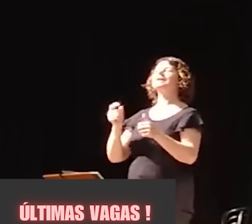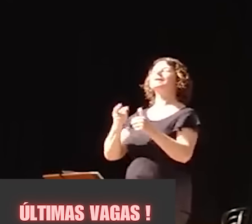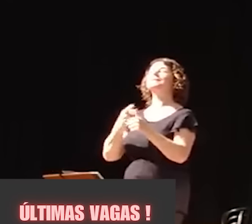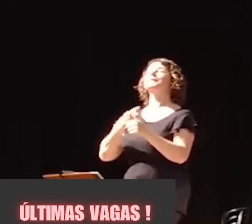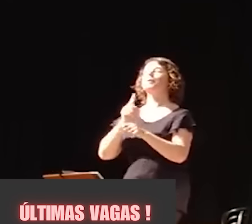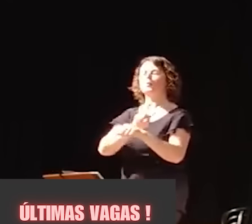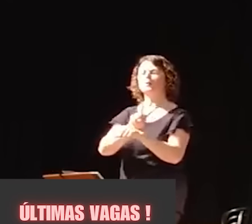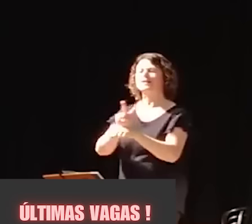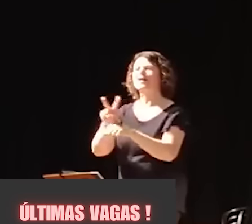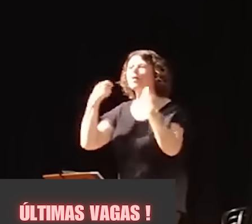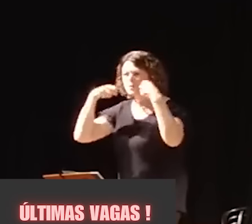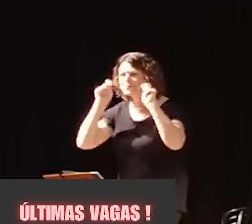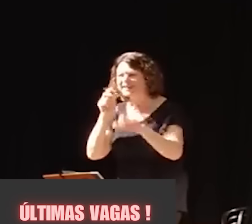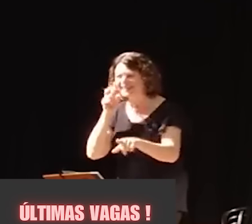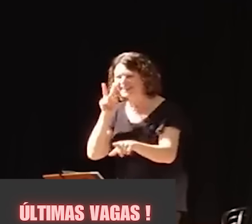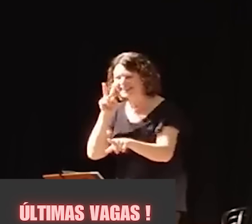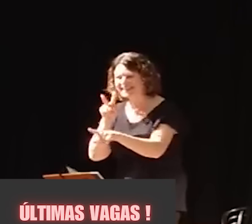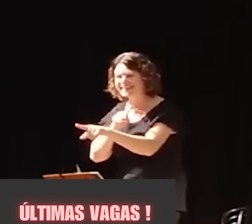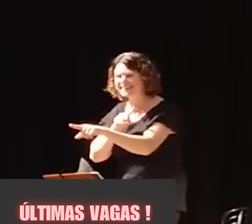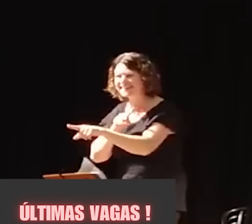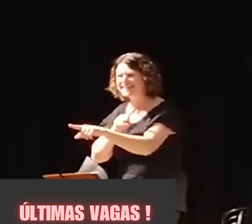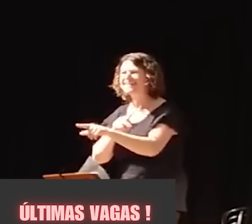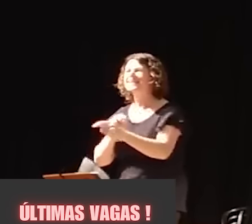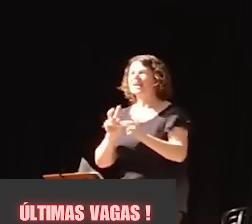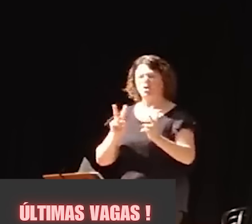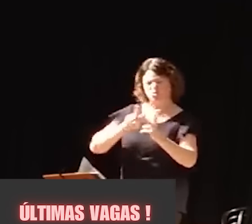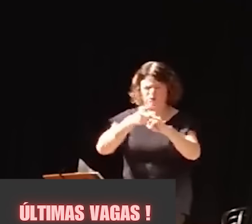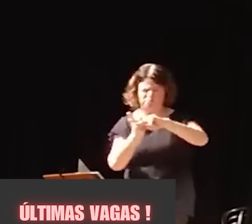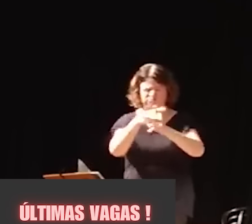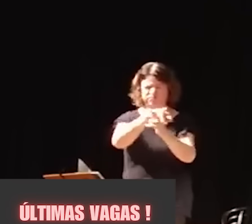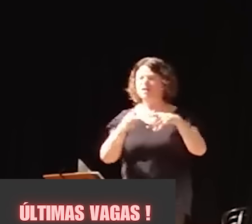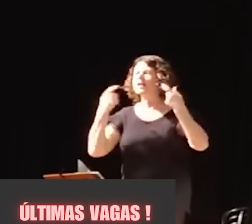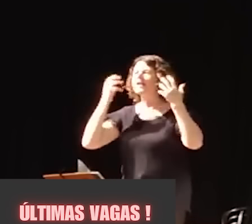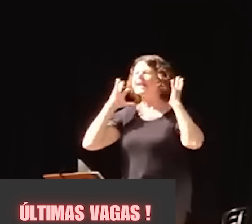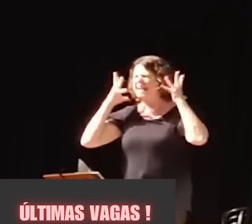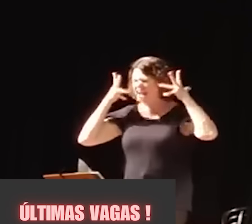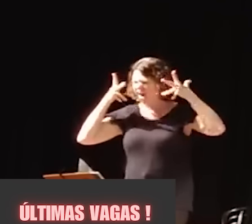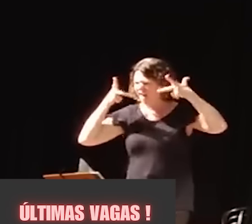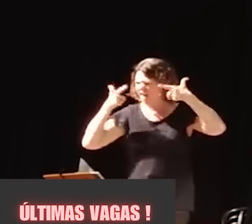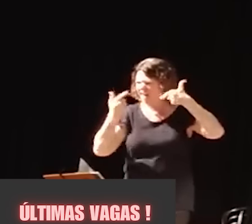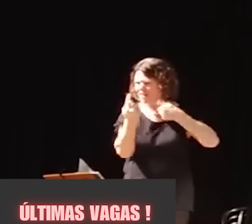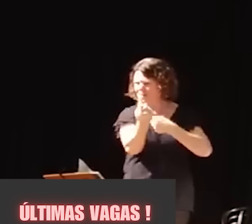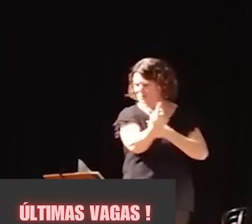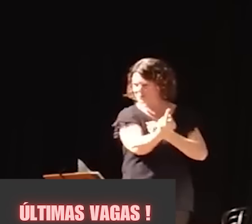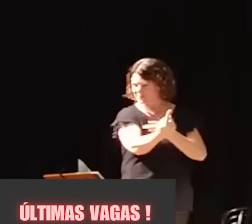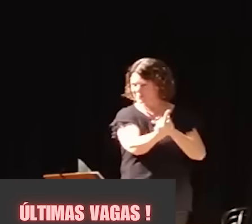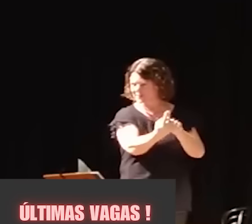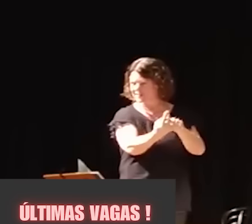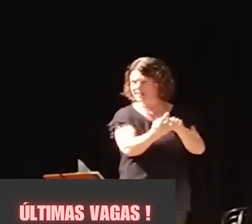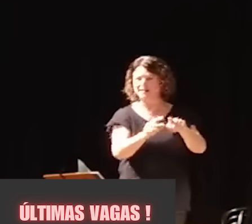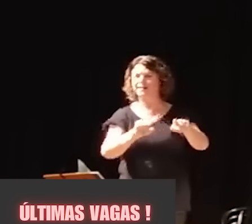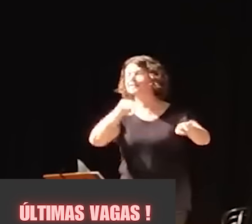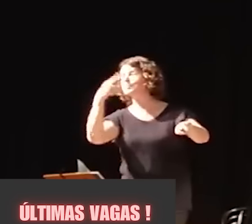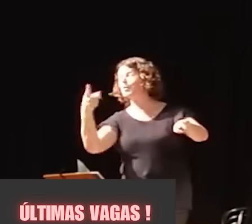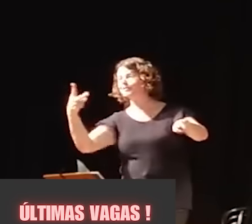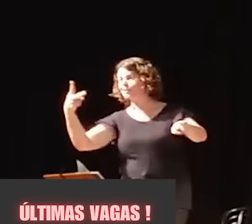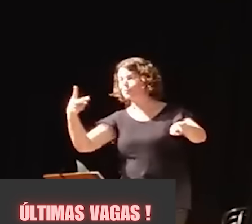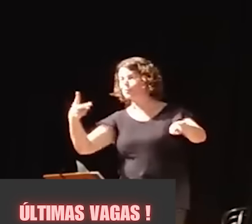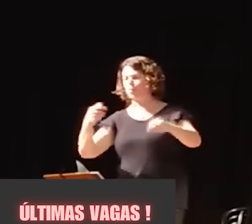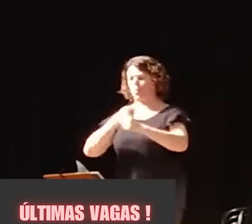papai da boca de quem do leão é o inimigo lá União ele daqui a pouco ele liberta a ovelha da boca